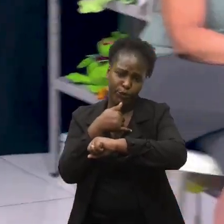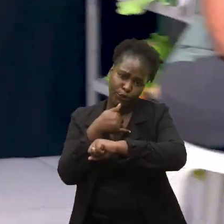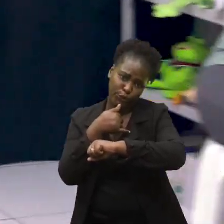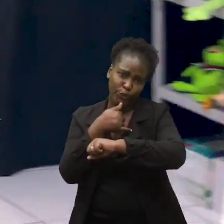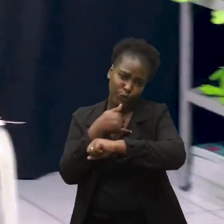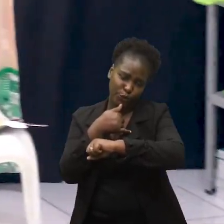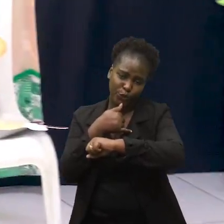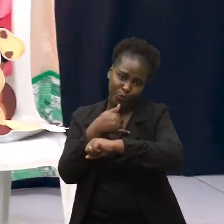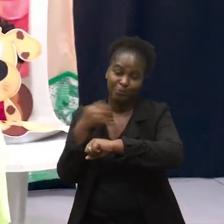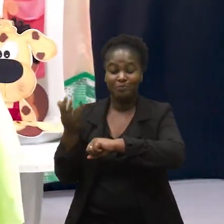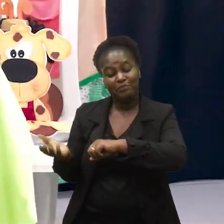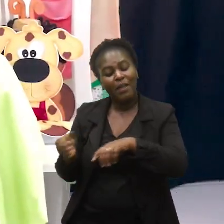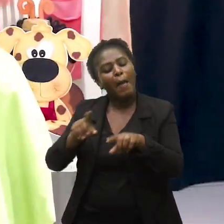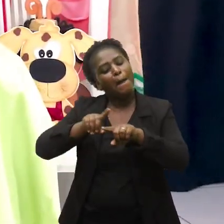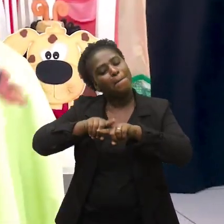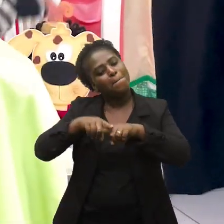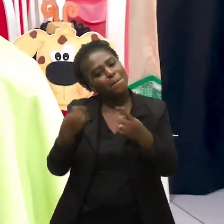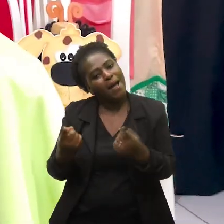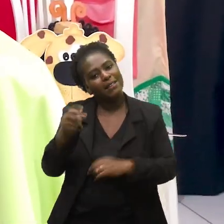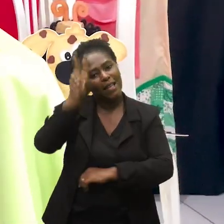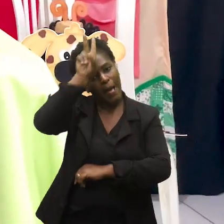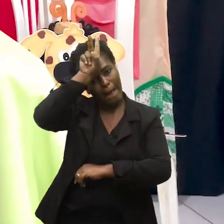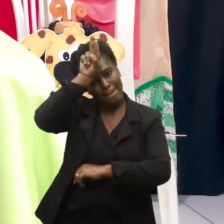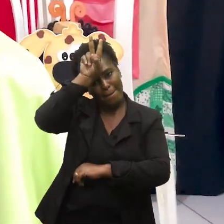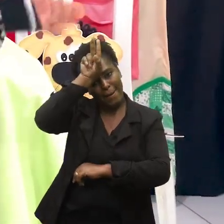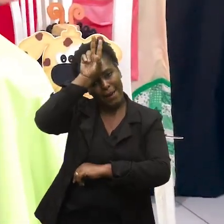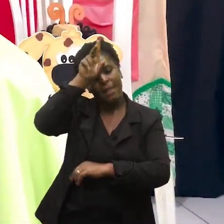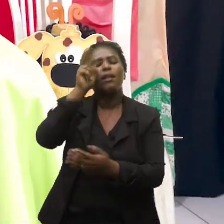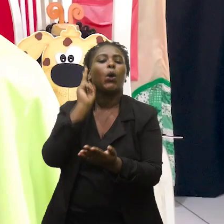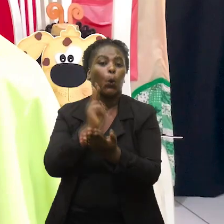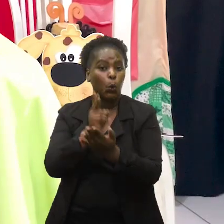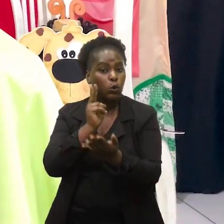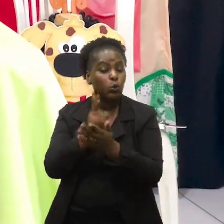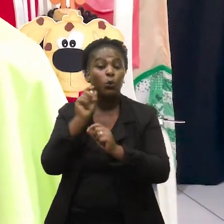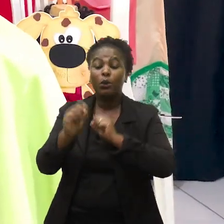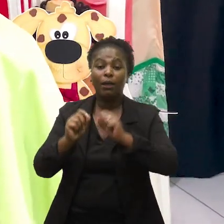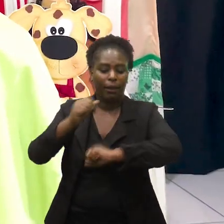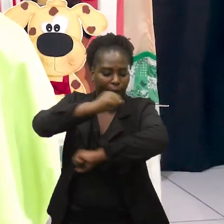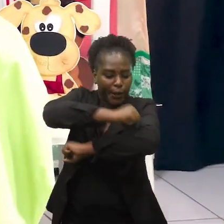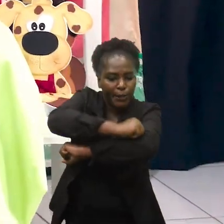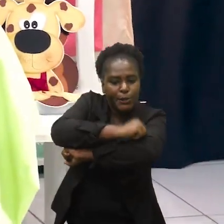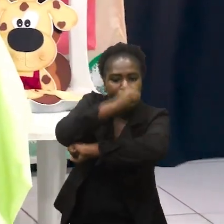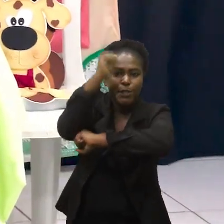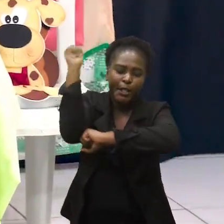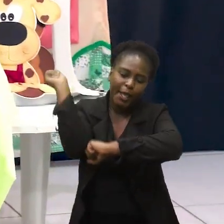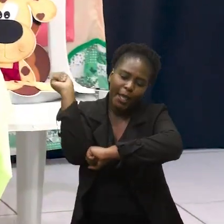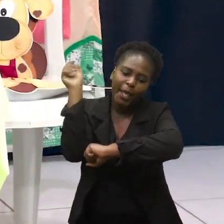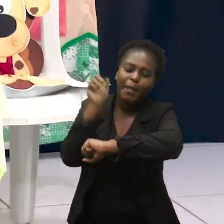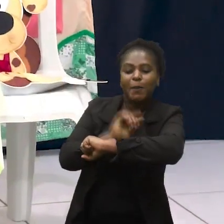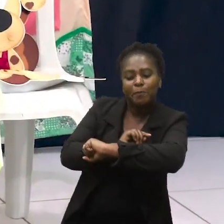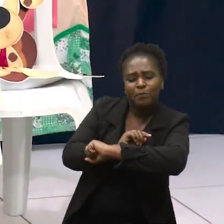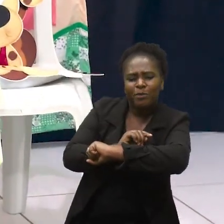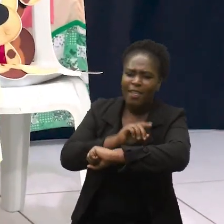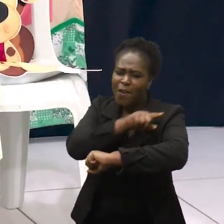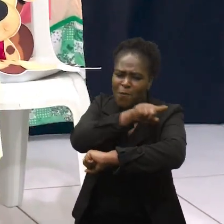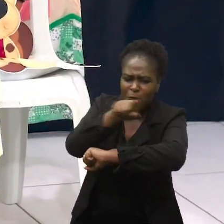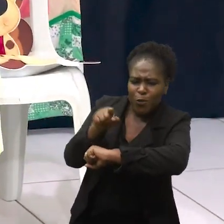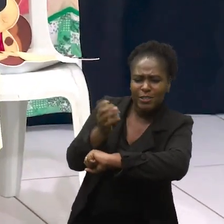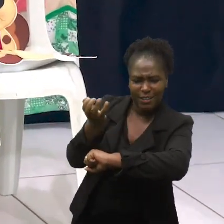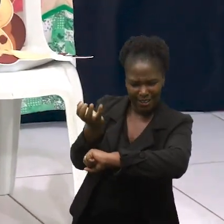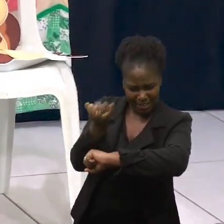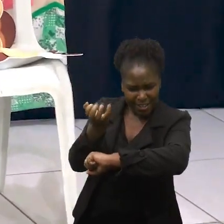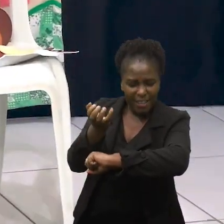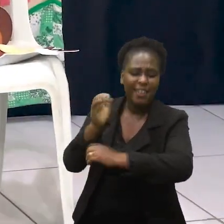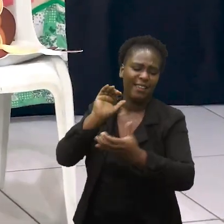de novo lá na janela: quem quer casar com a Dona Baratinha, que tem fita no cabelo